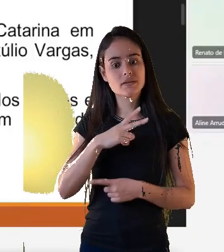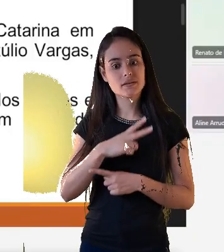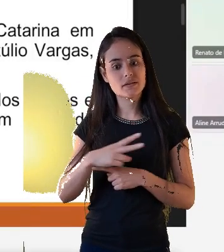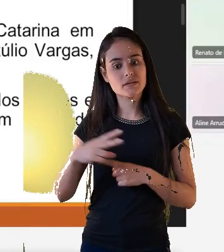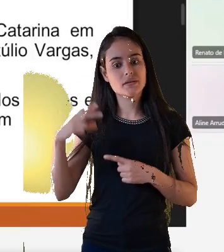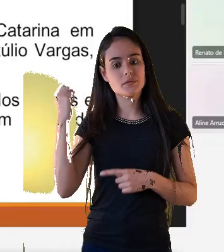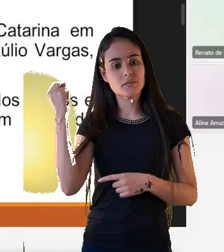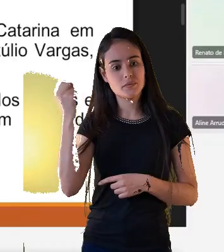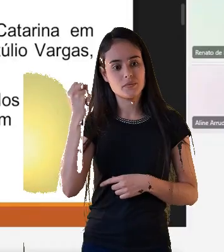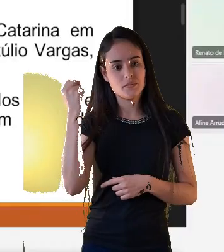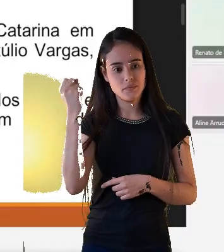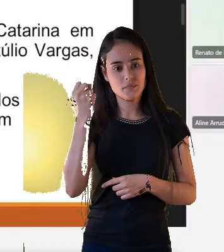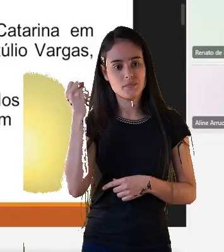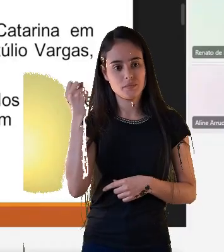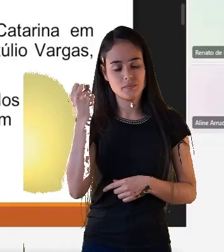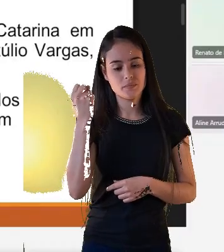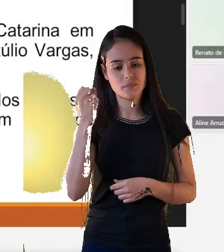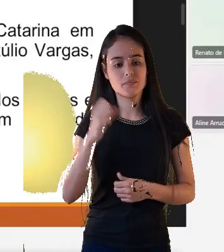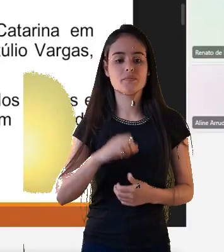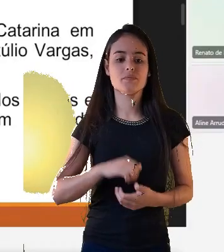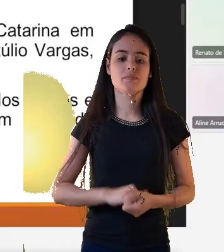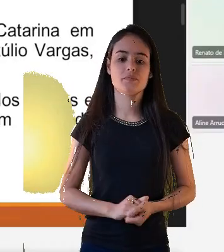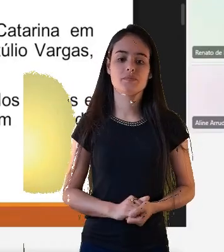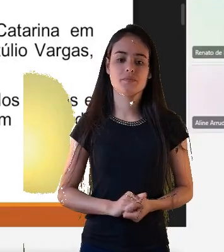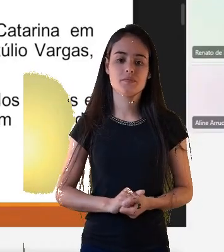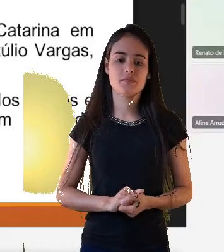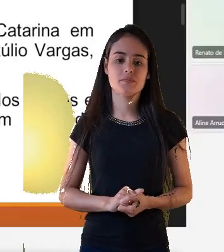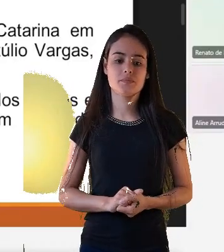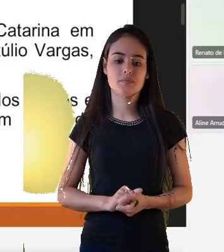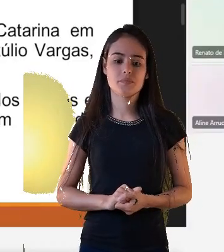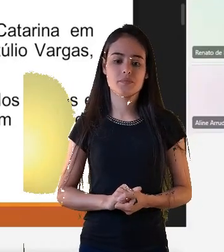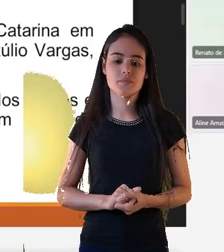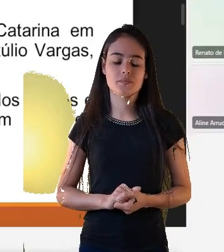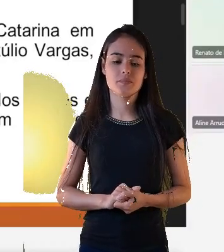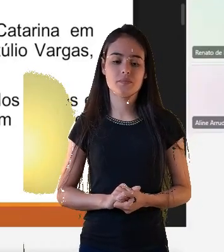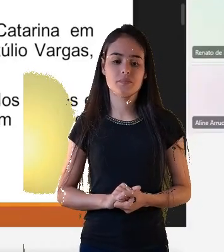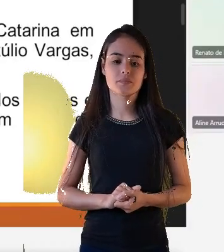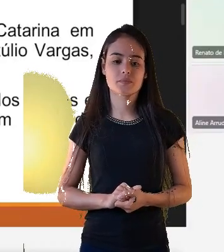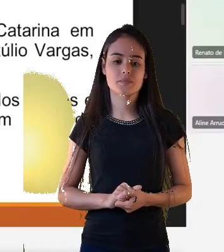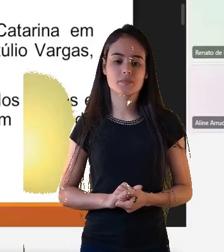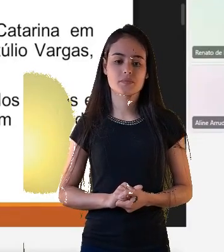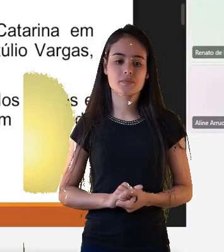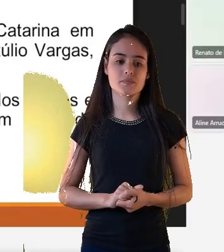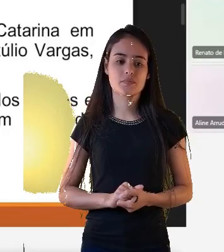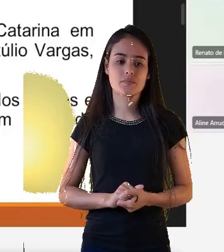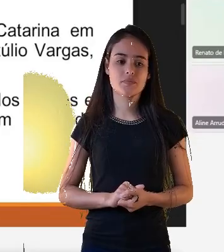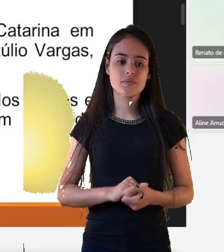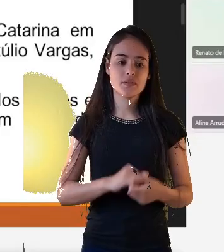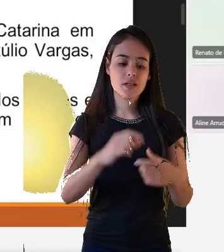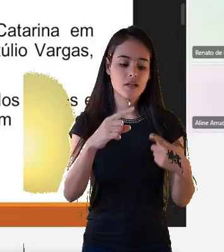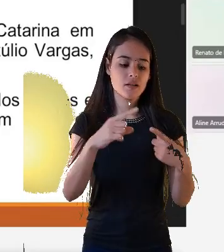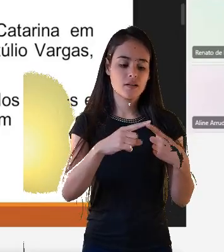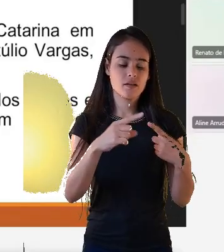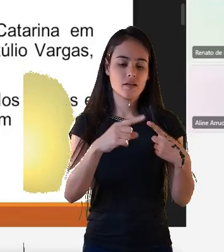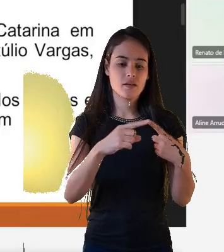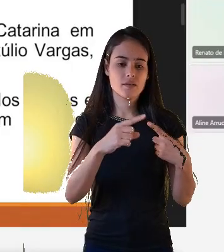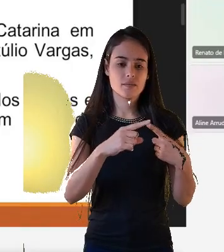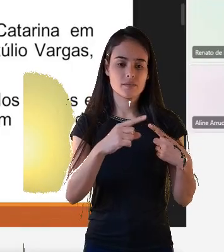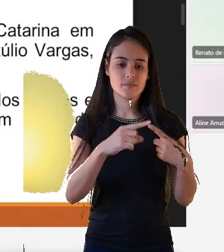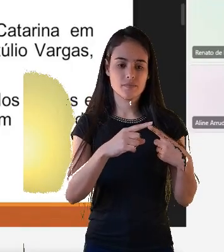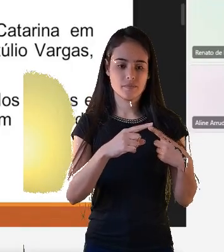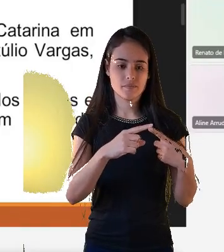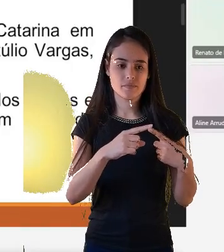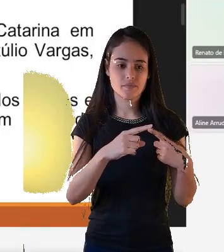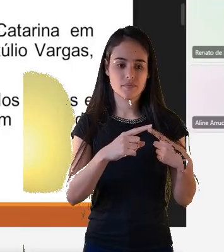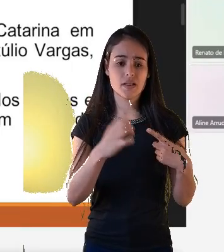fortemente enquanto figura política, né, nesse combate. Tanto ela